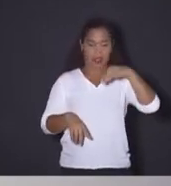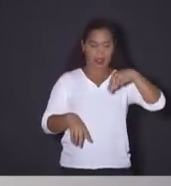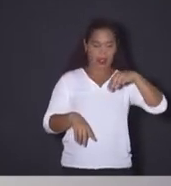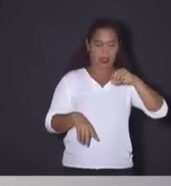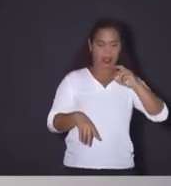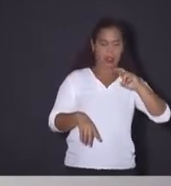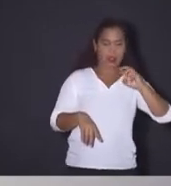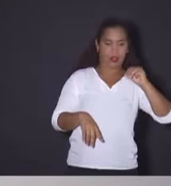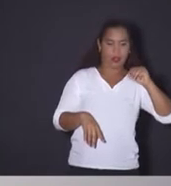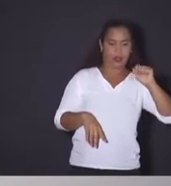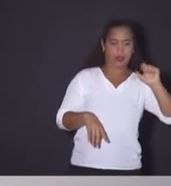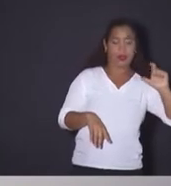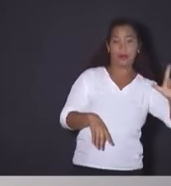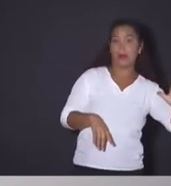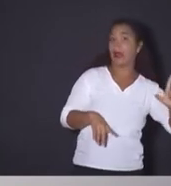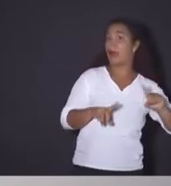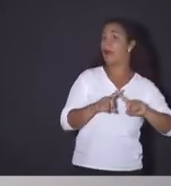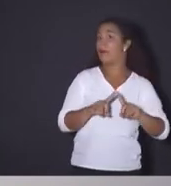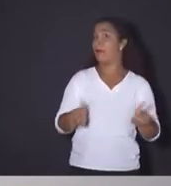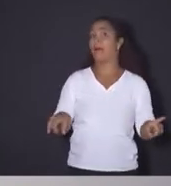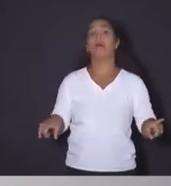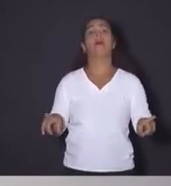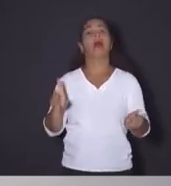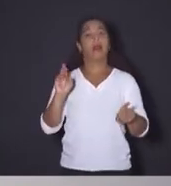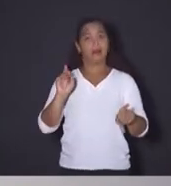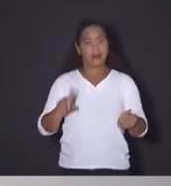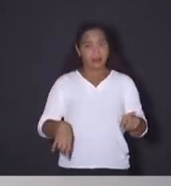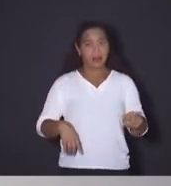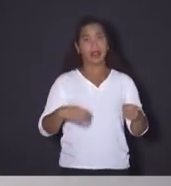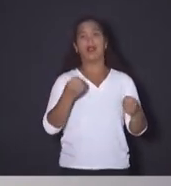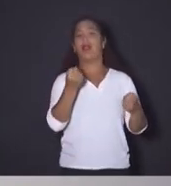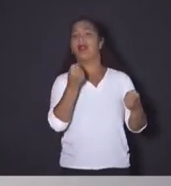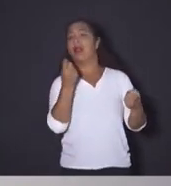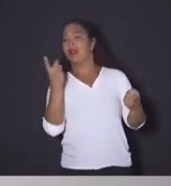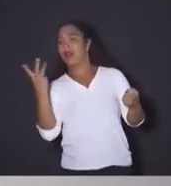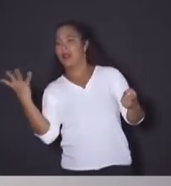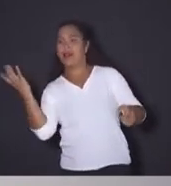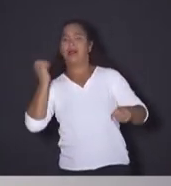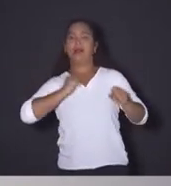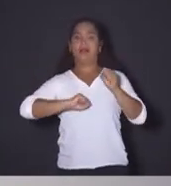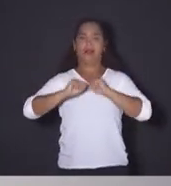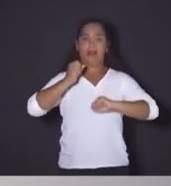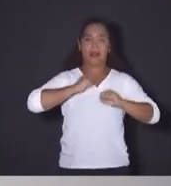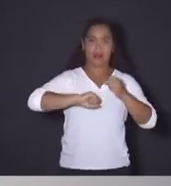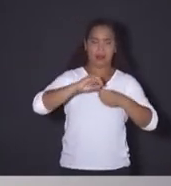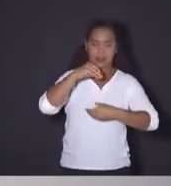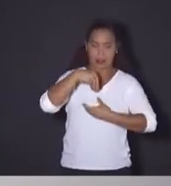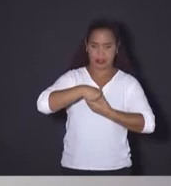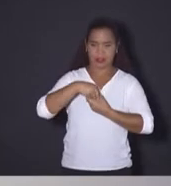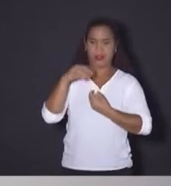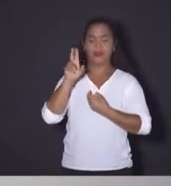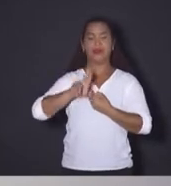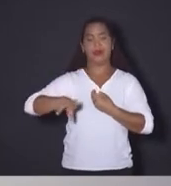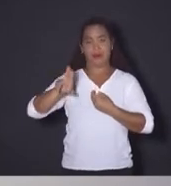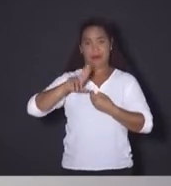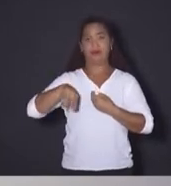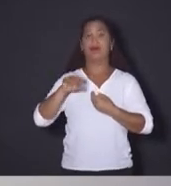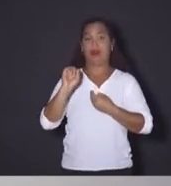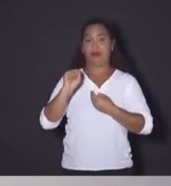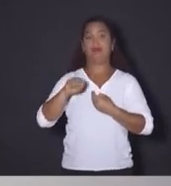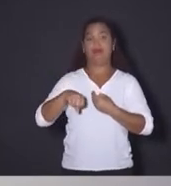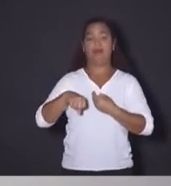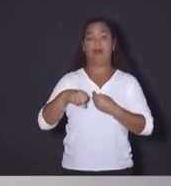entanto é muito comum a experiência de ansiedade na universidade ea gente vai precisar olhar pra isso